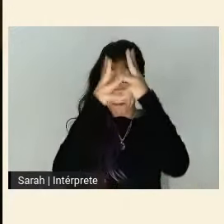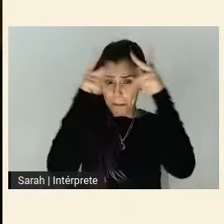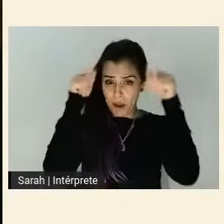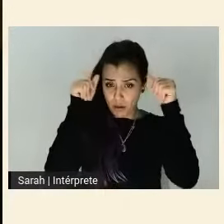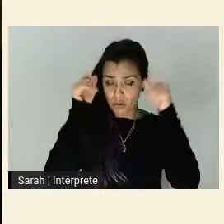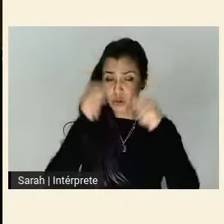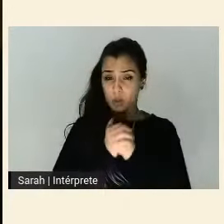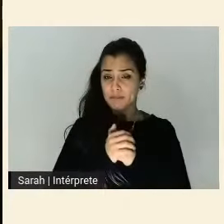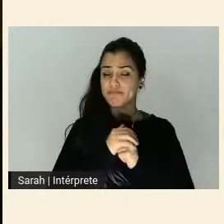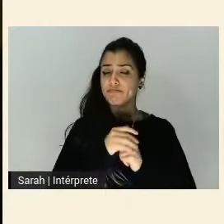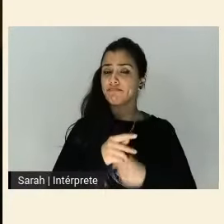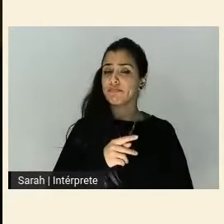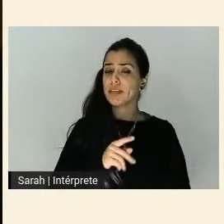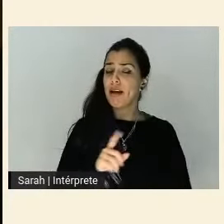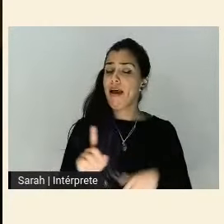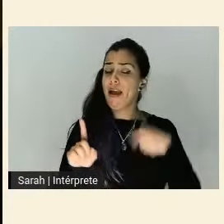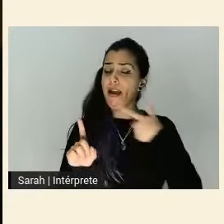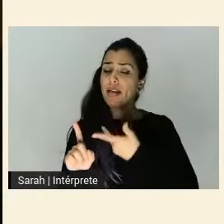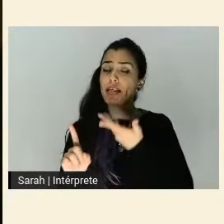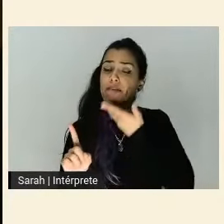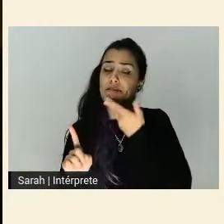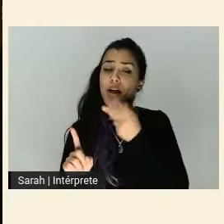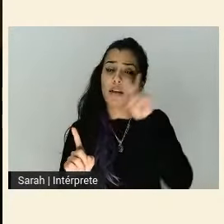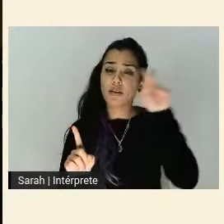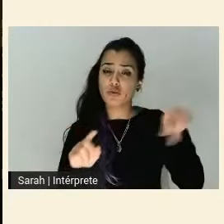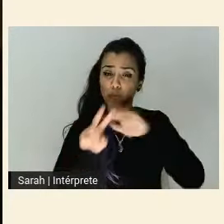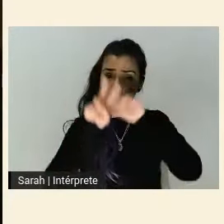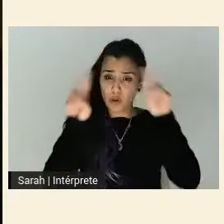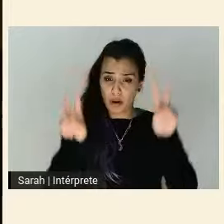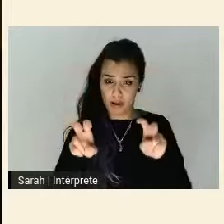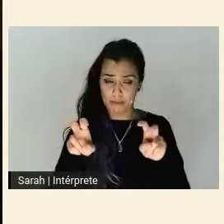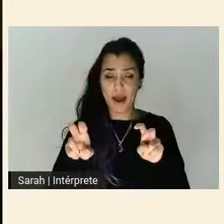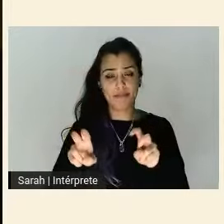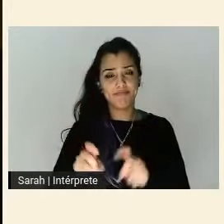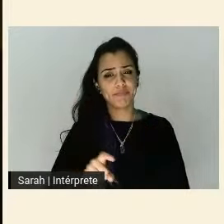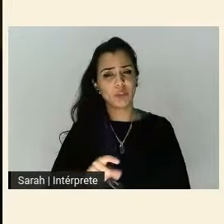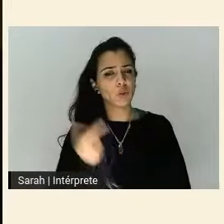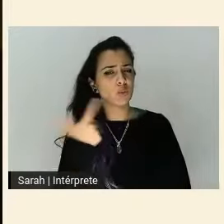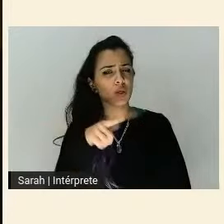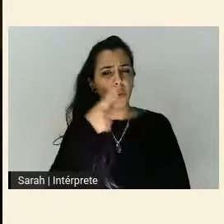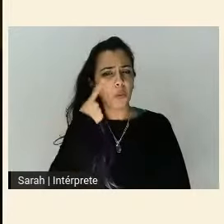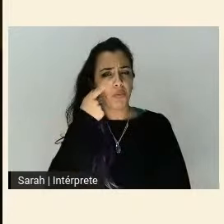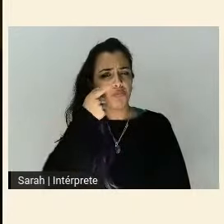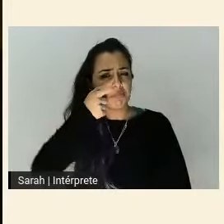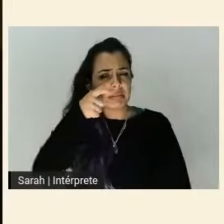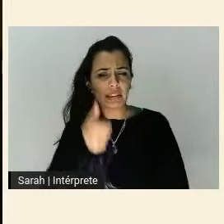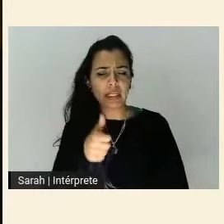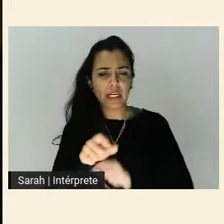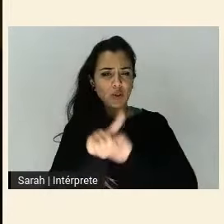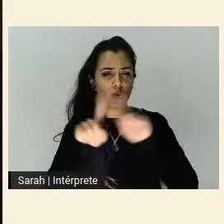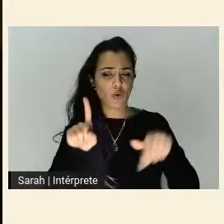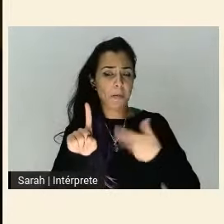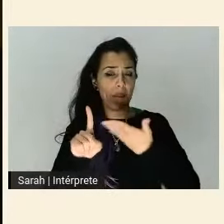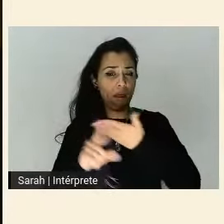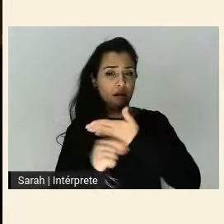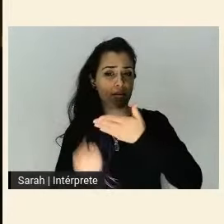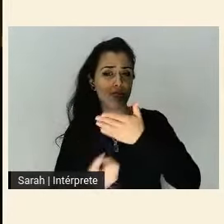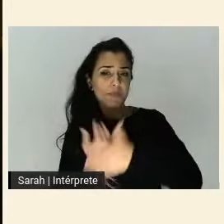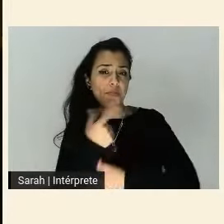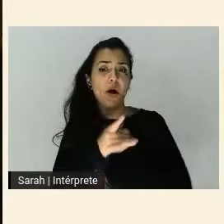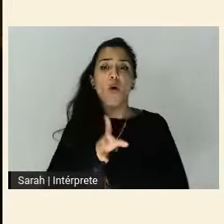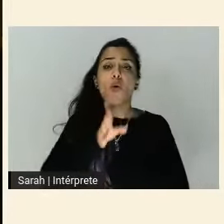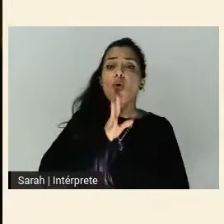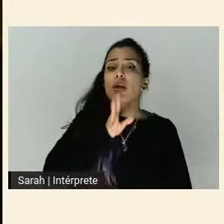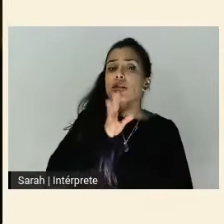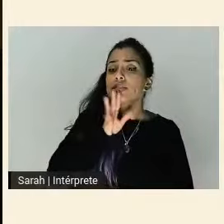A Amazônia de Mário de Andrade é um tema. Não havia qualquer interesse do escritor em conhecer a intelectualidade